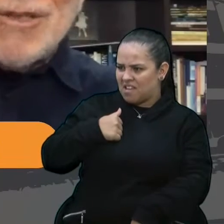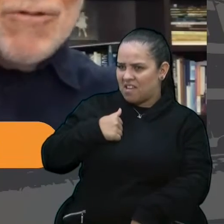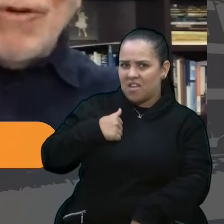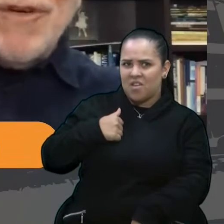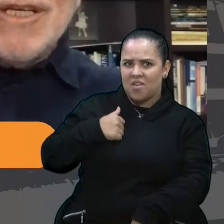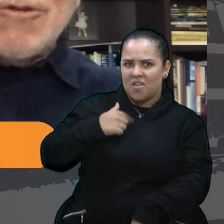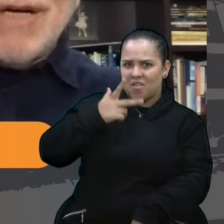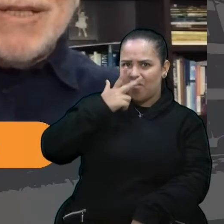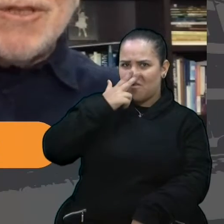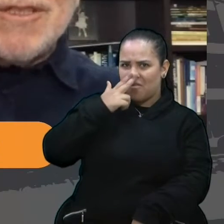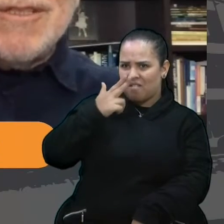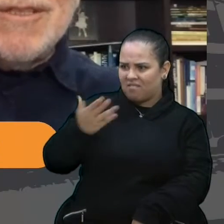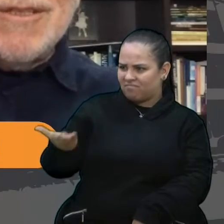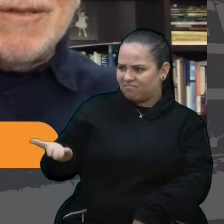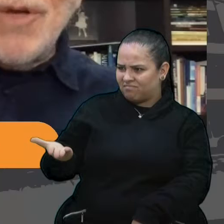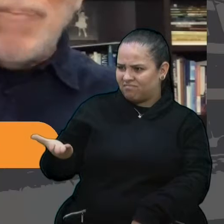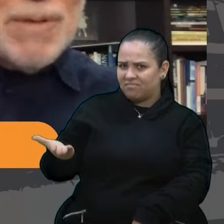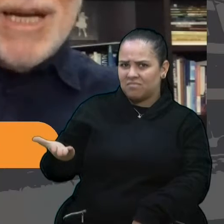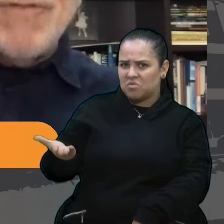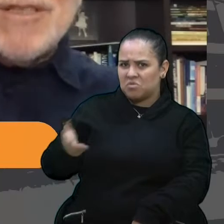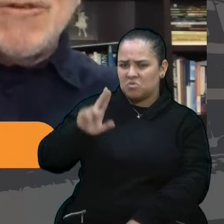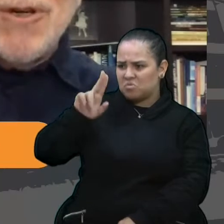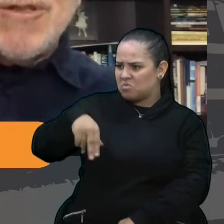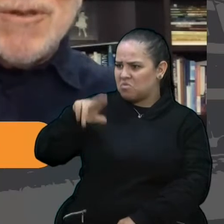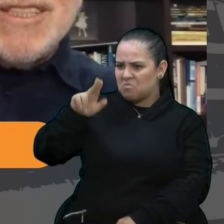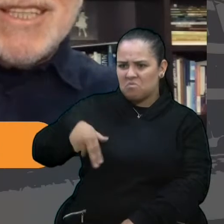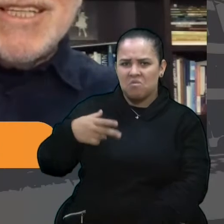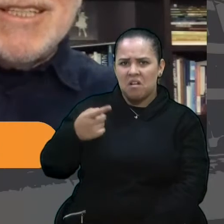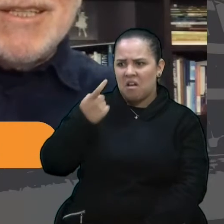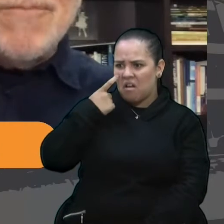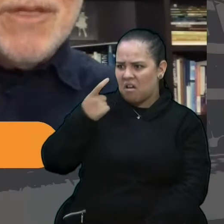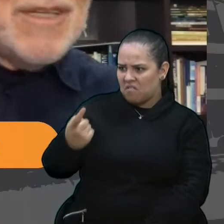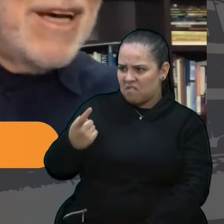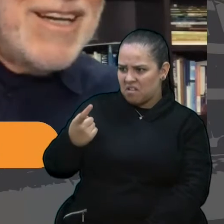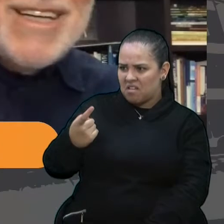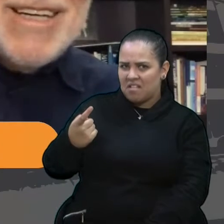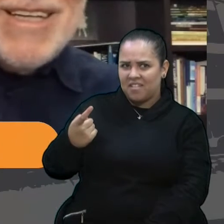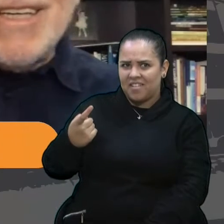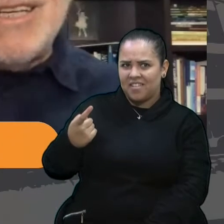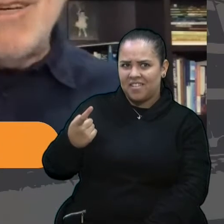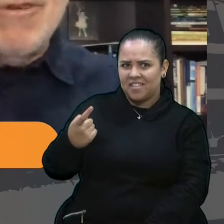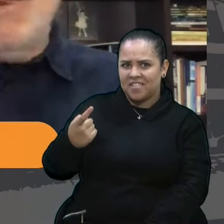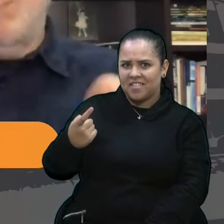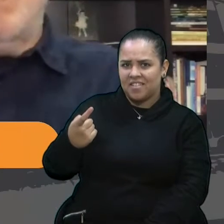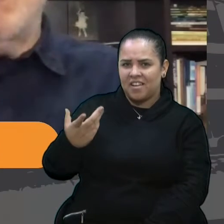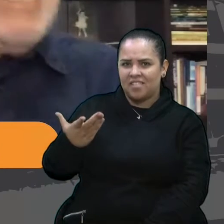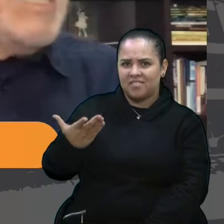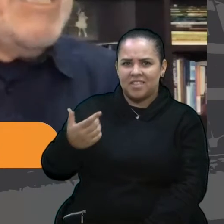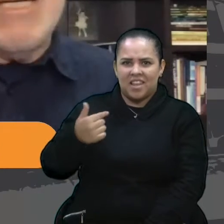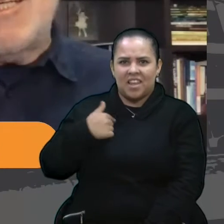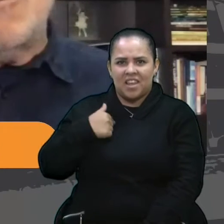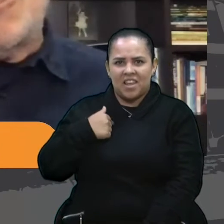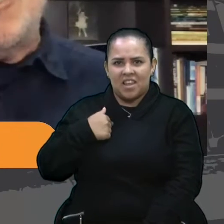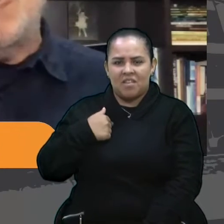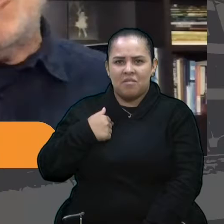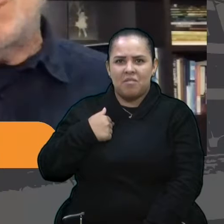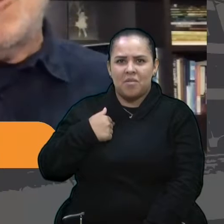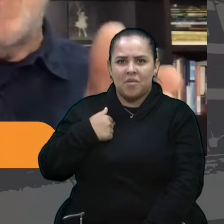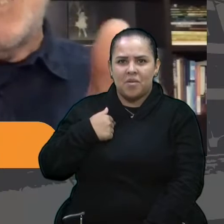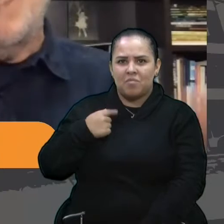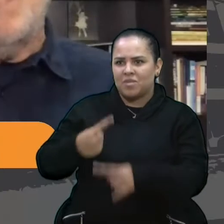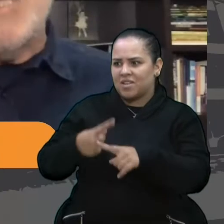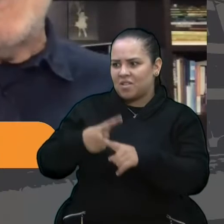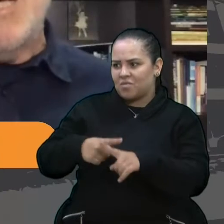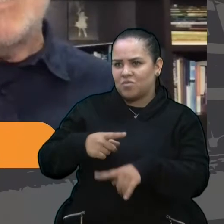jornalista. Eu nunca ouvi isso antes. É a primeira vez que eu ouço. Né? Sim. E eu usaria aqui uns 5 minutos